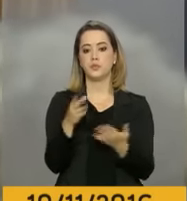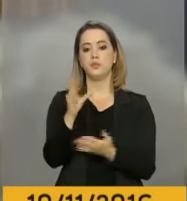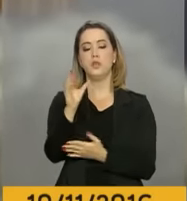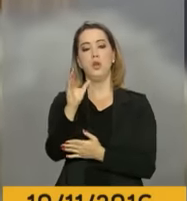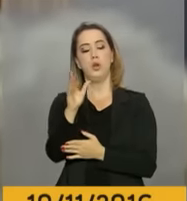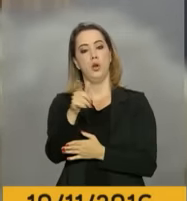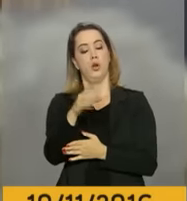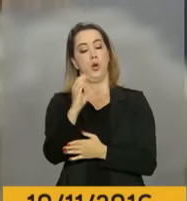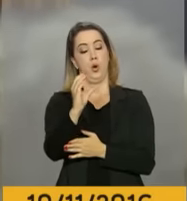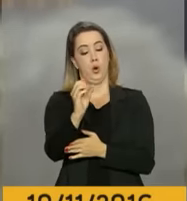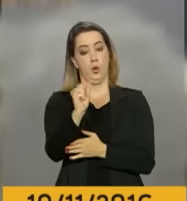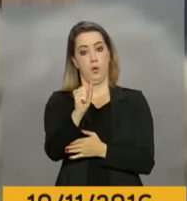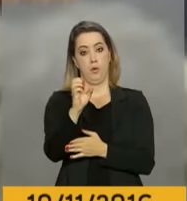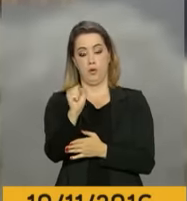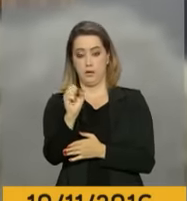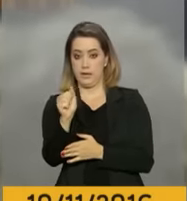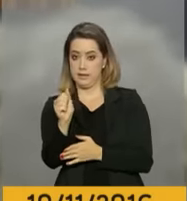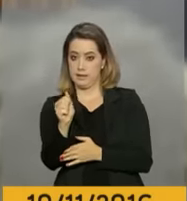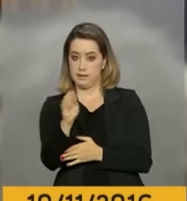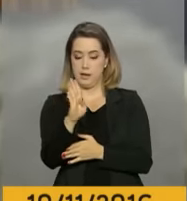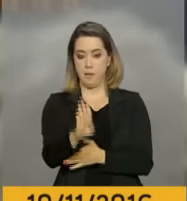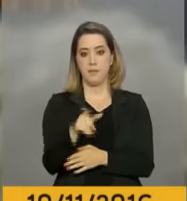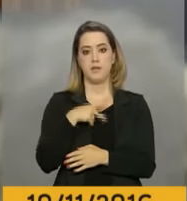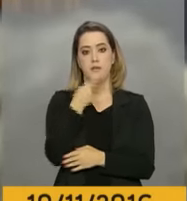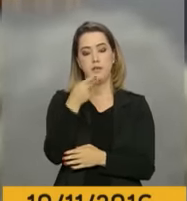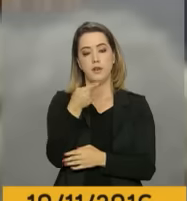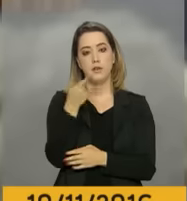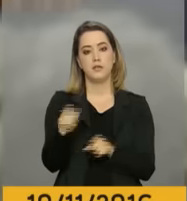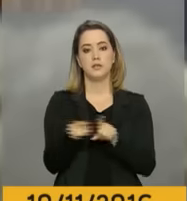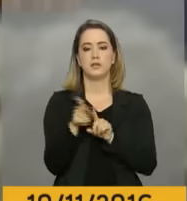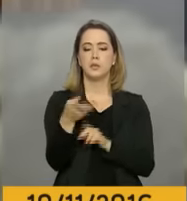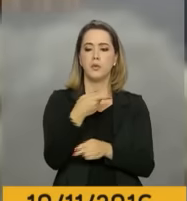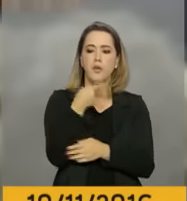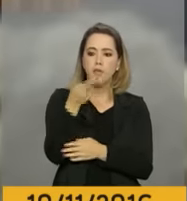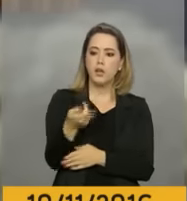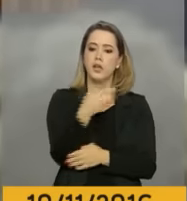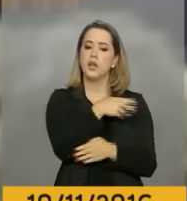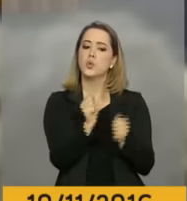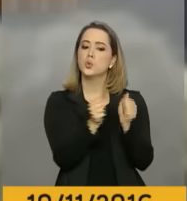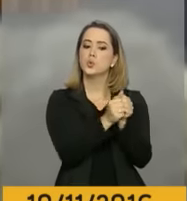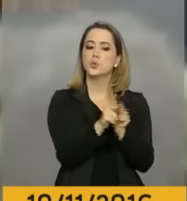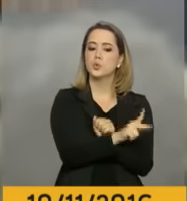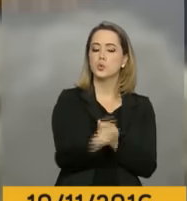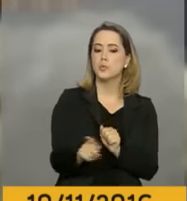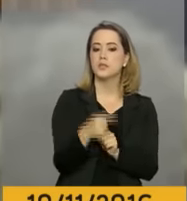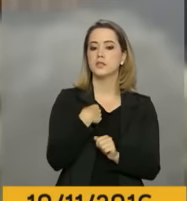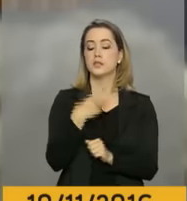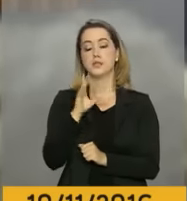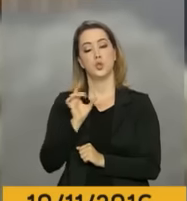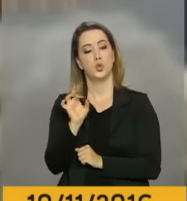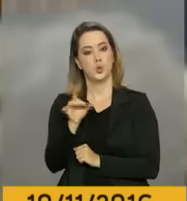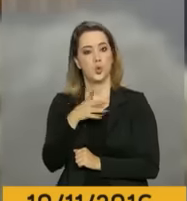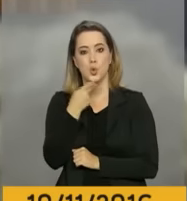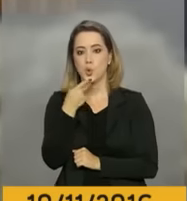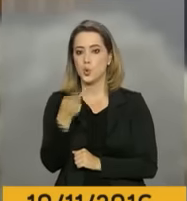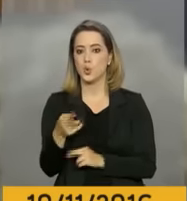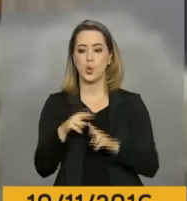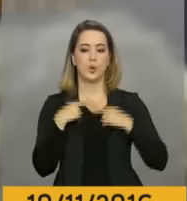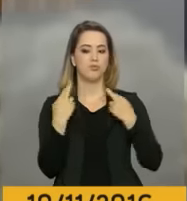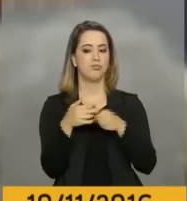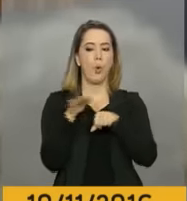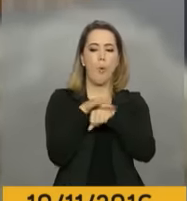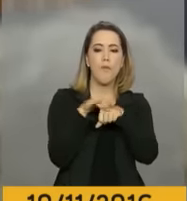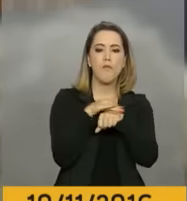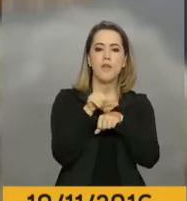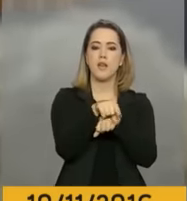eu falei com o presidente, etc. Na verdade, ele fala muitas vezes comigo, mas sempre traz as boas ideias. Eu só faço perfilhar as